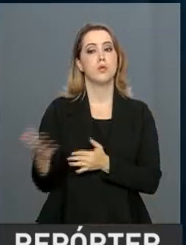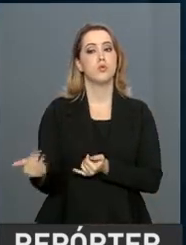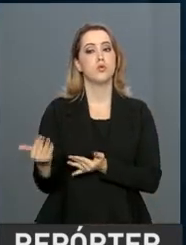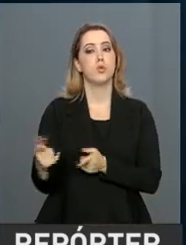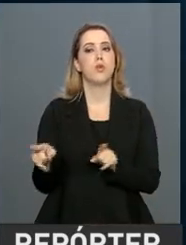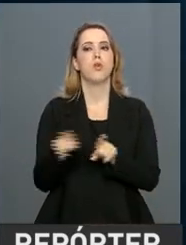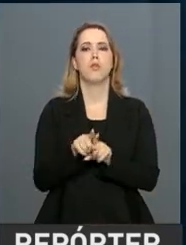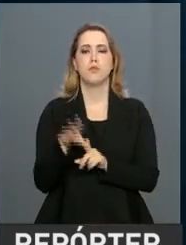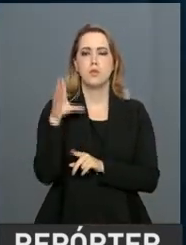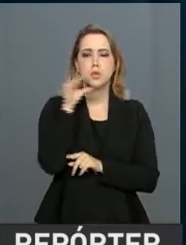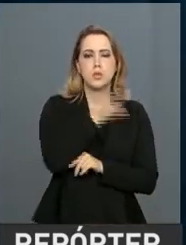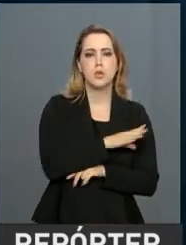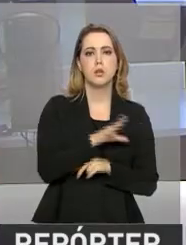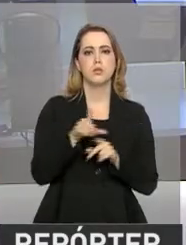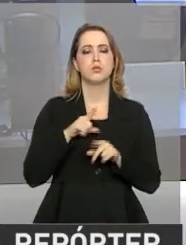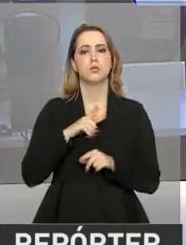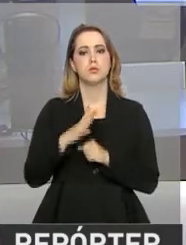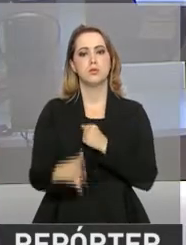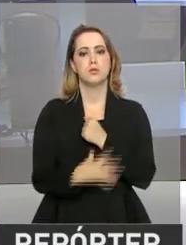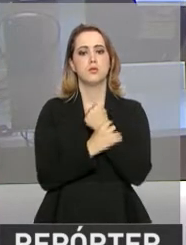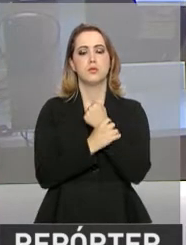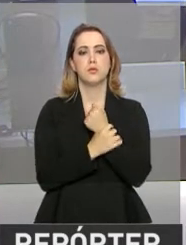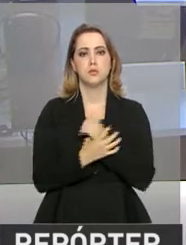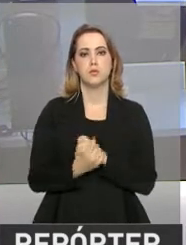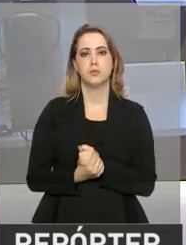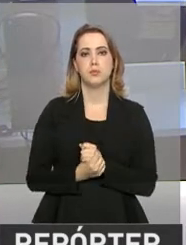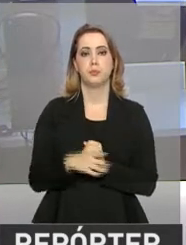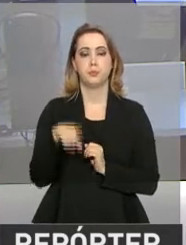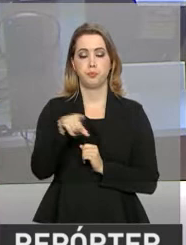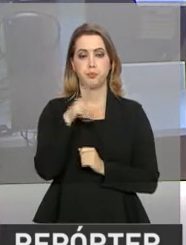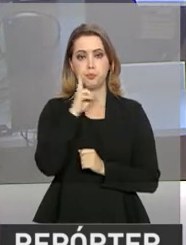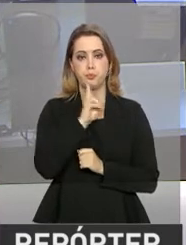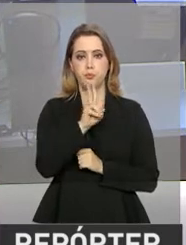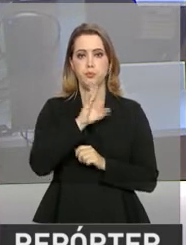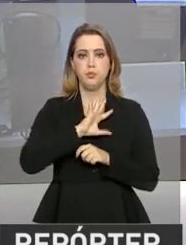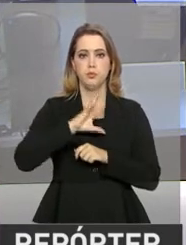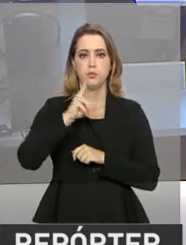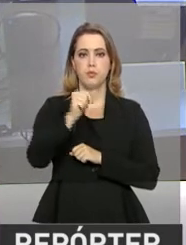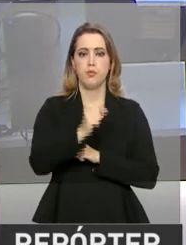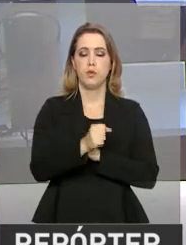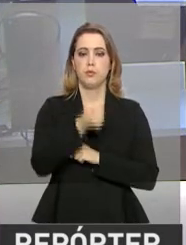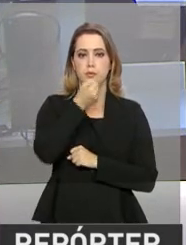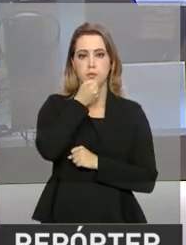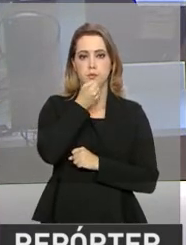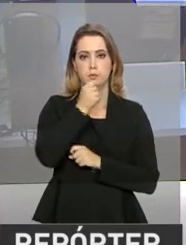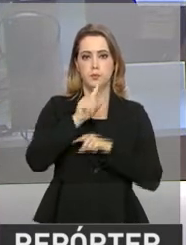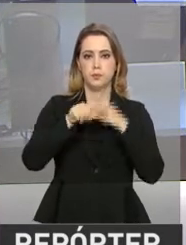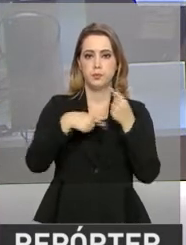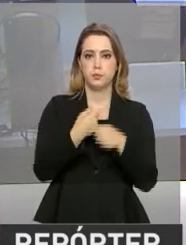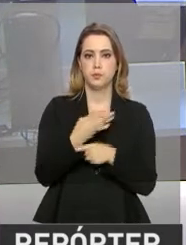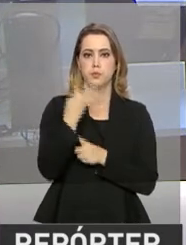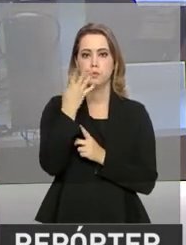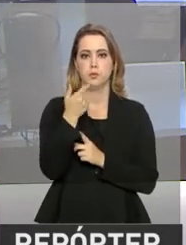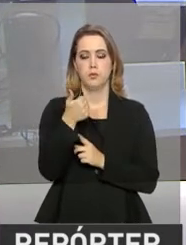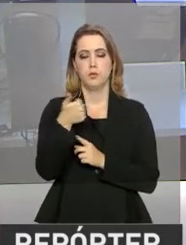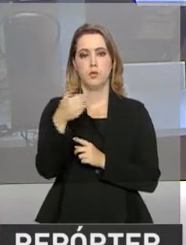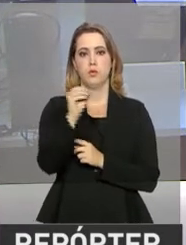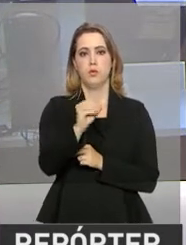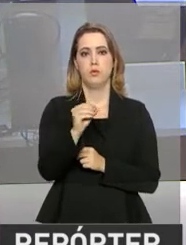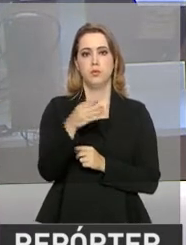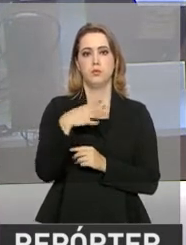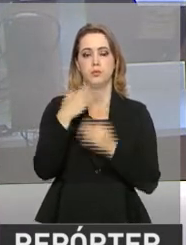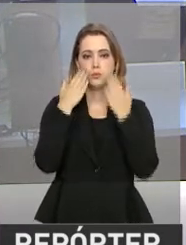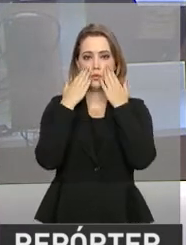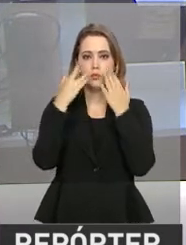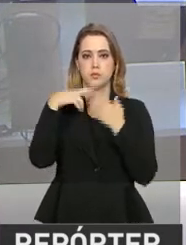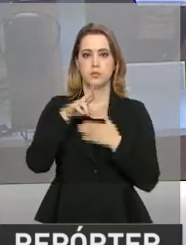tenham toda segurança a entrevista completa com a presidente do inep você confere logo mais às quatro da tarde na